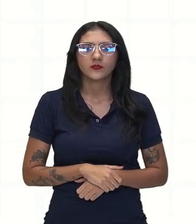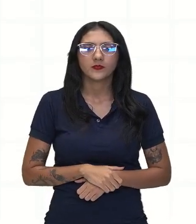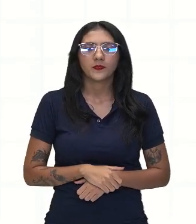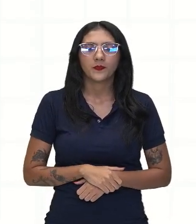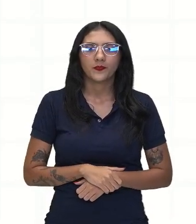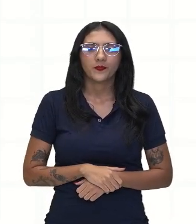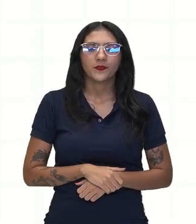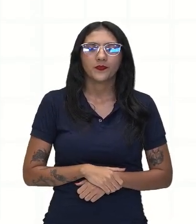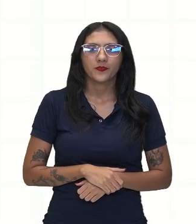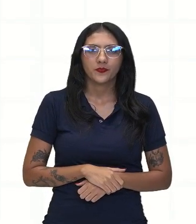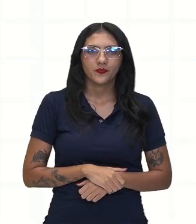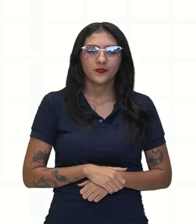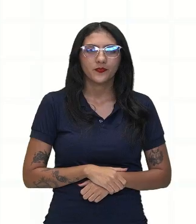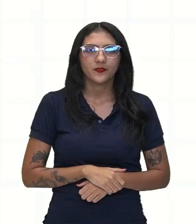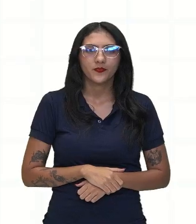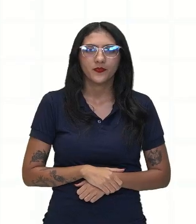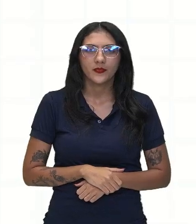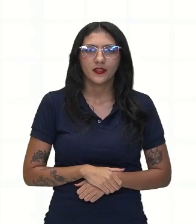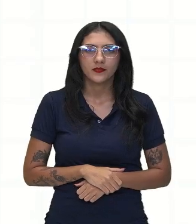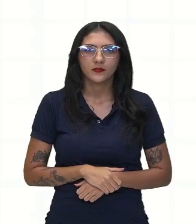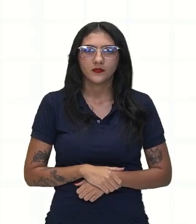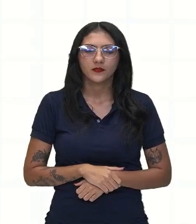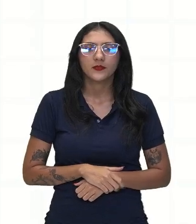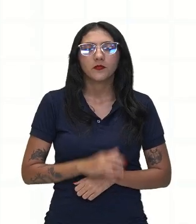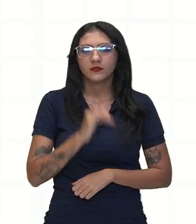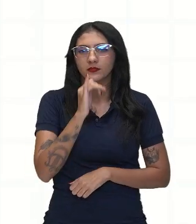bem prático aqui. José